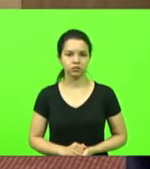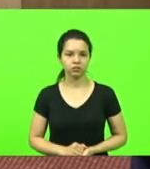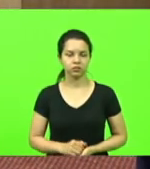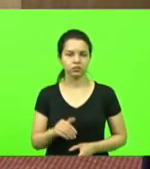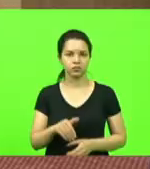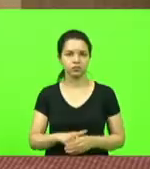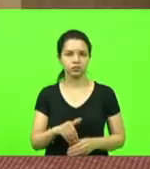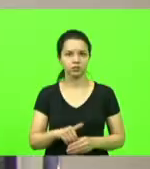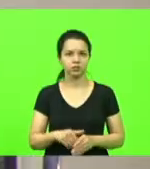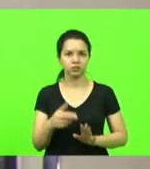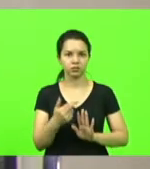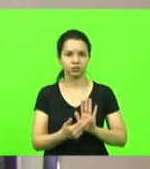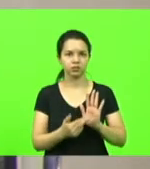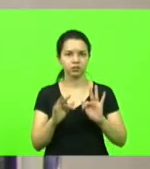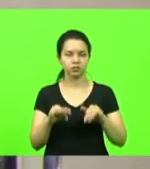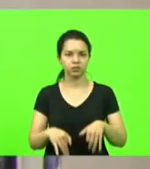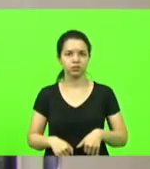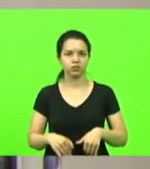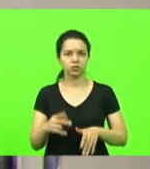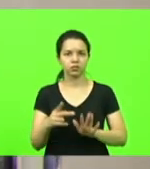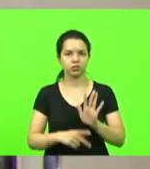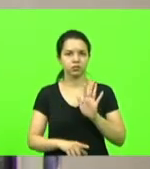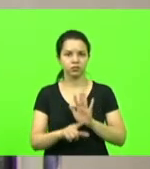Votação da redação final do projeto de lei